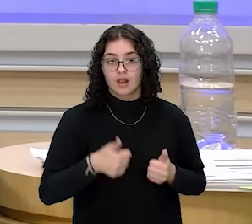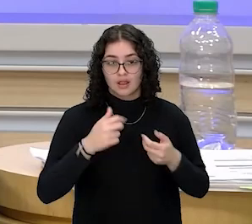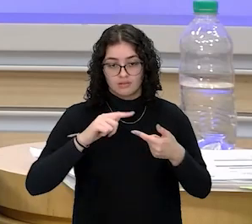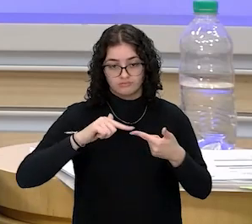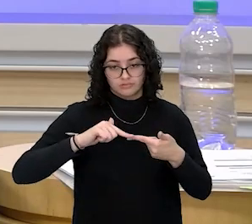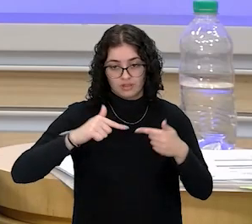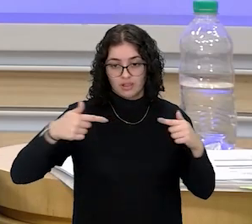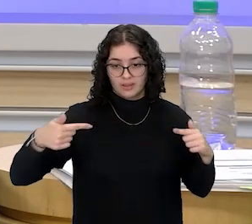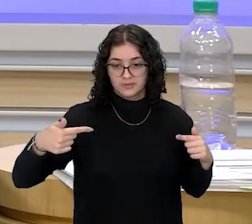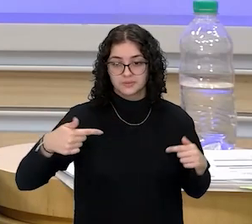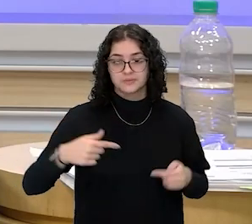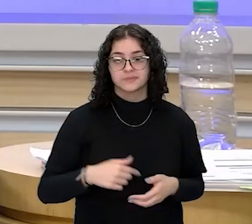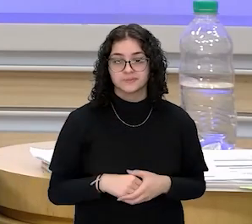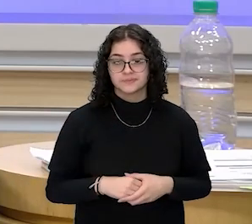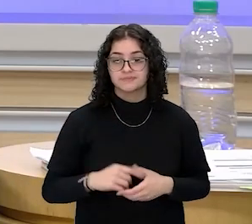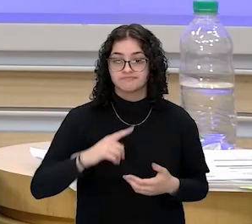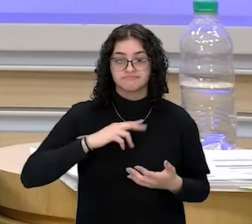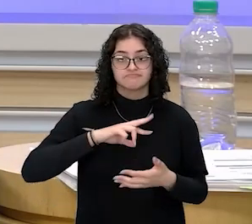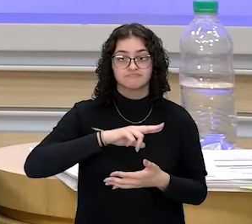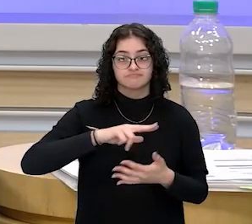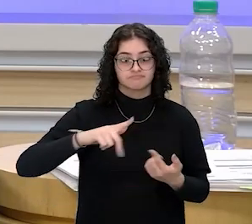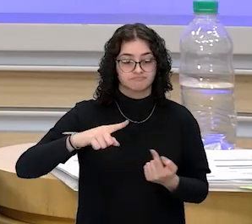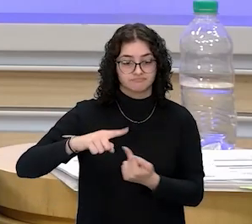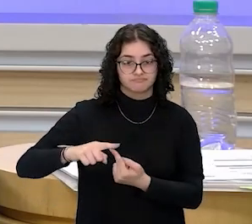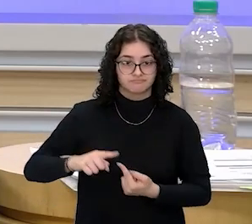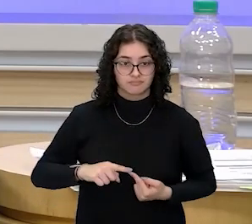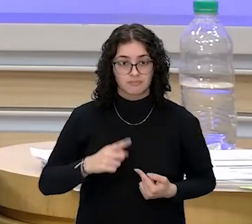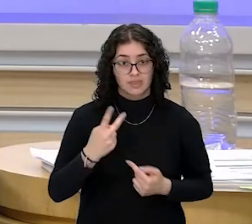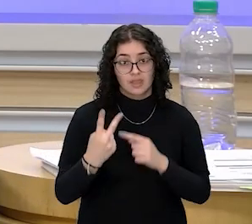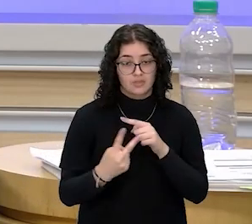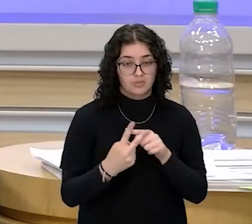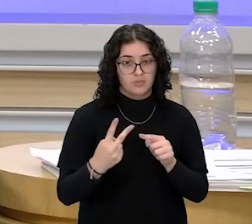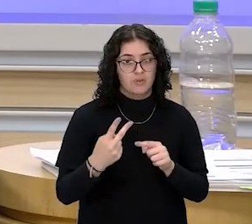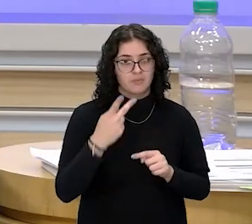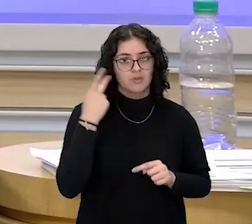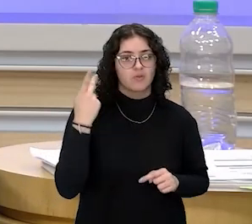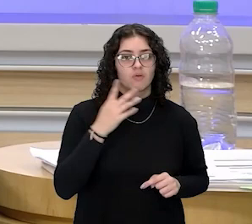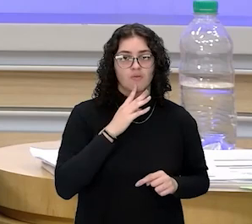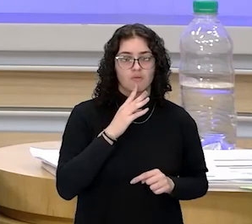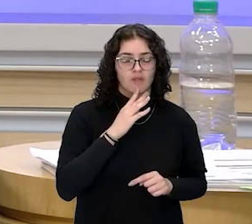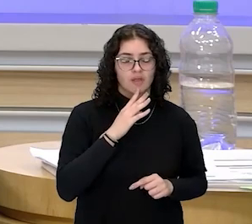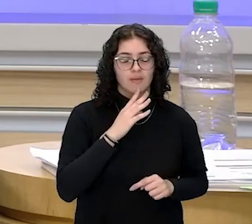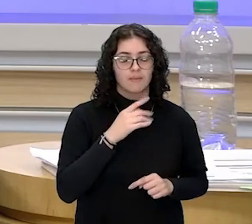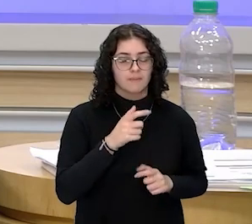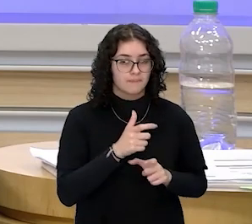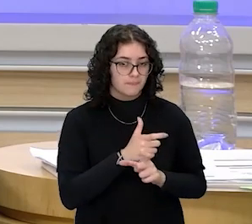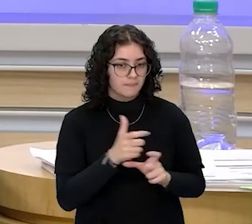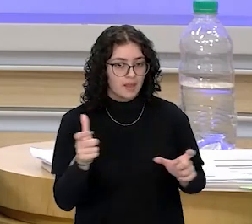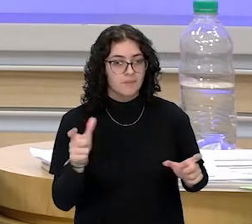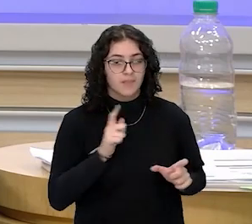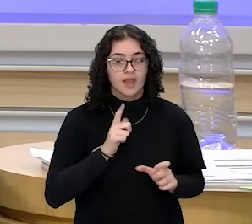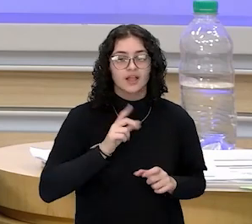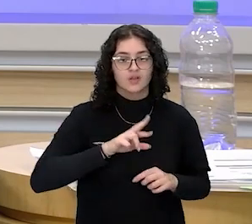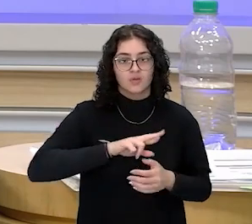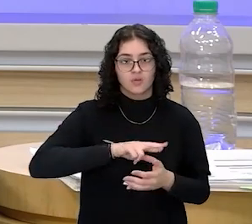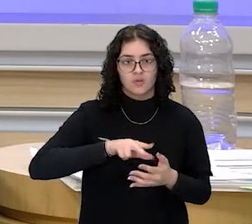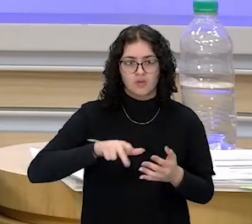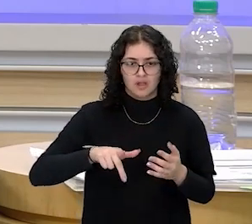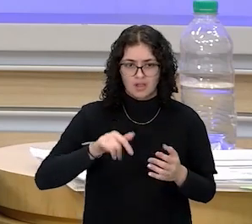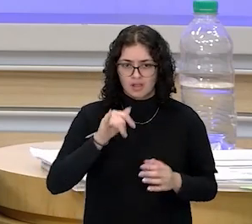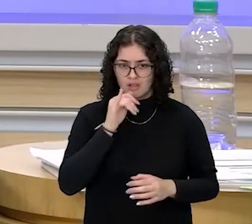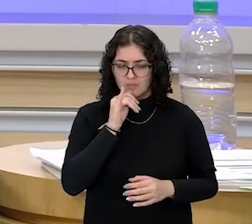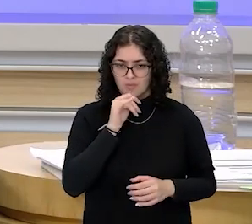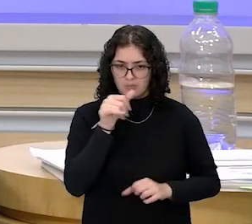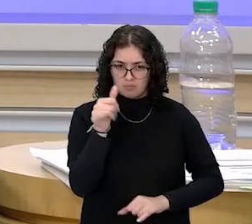tantas espécies. Eu estou falando apenas dessas duas que são mais conhecidas, mas existem outras. Se elas são modificadas ou não